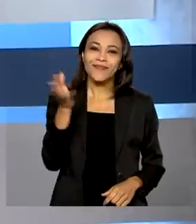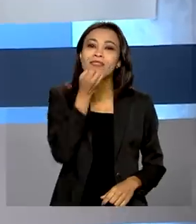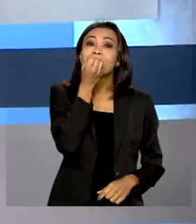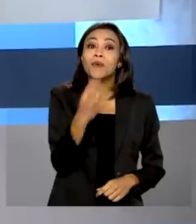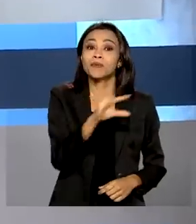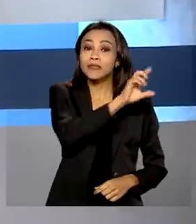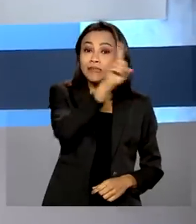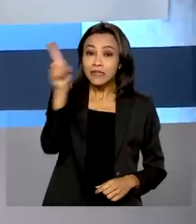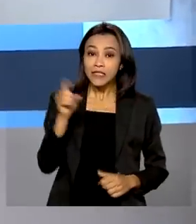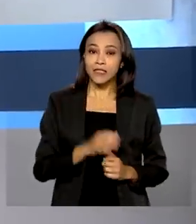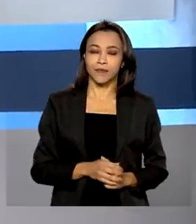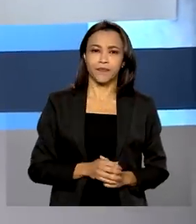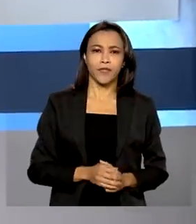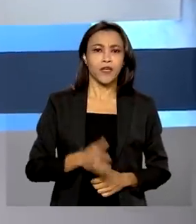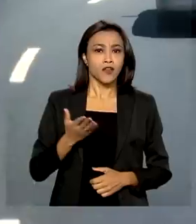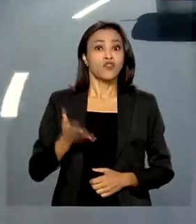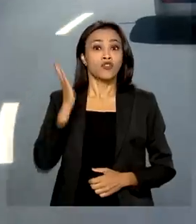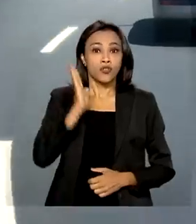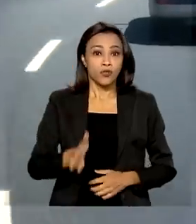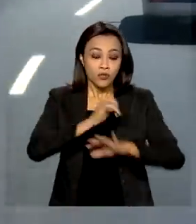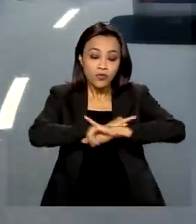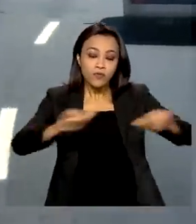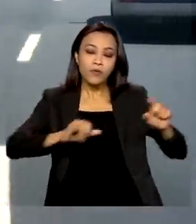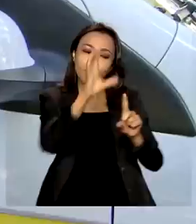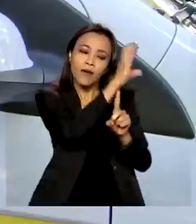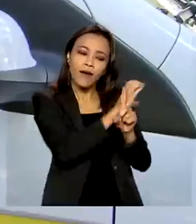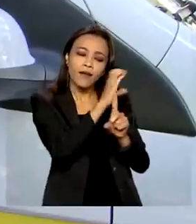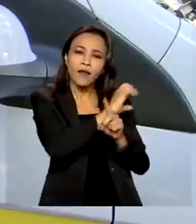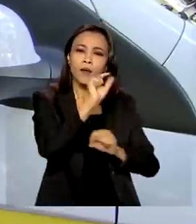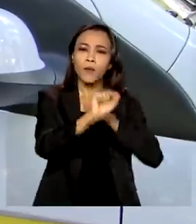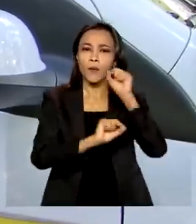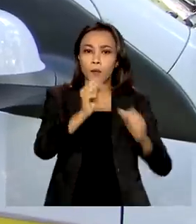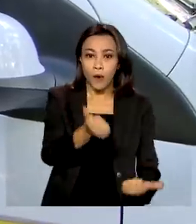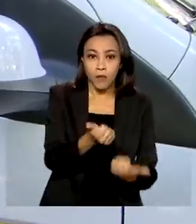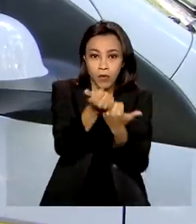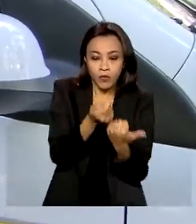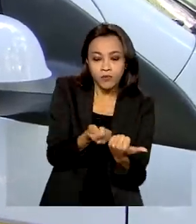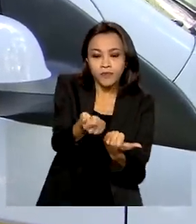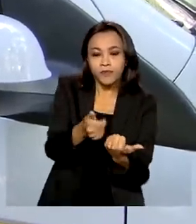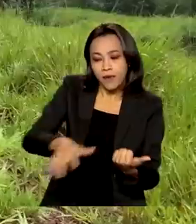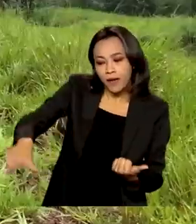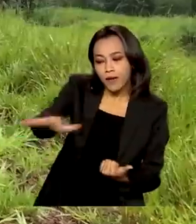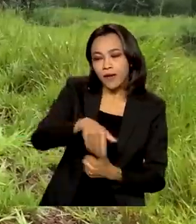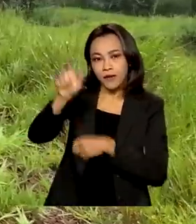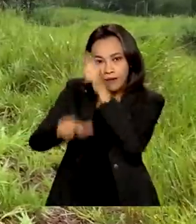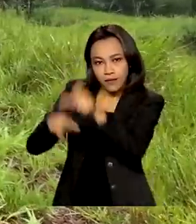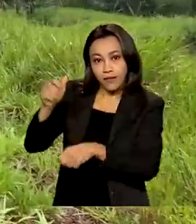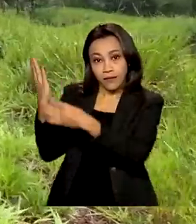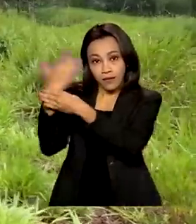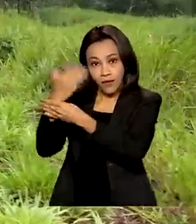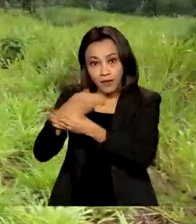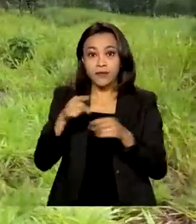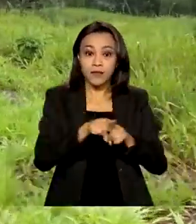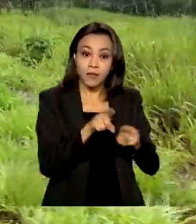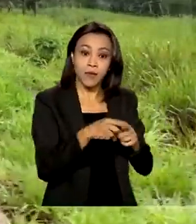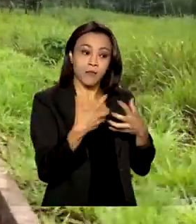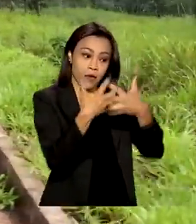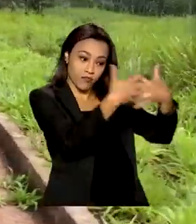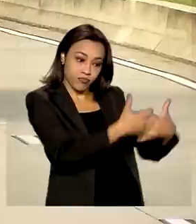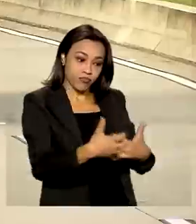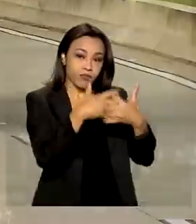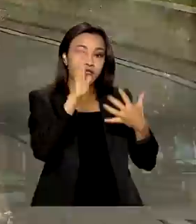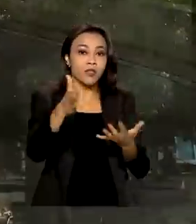Olá, bom dia. Calendário divulgado. Auxílio emergencial para taxistas e caminhoneiros começa a ser pago em